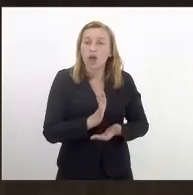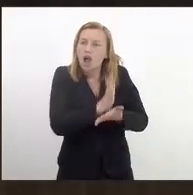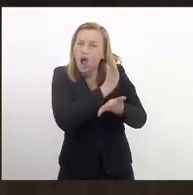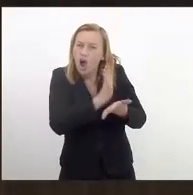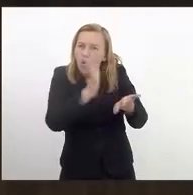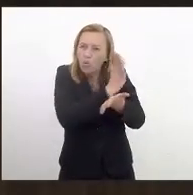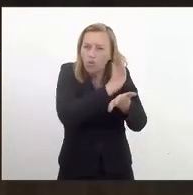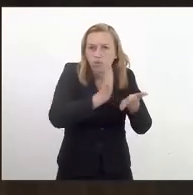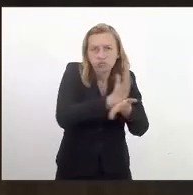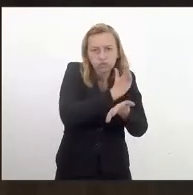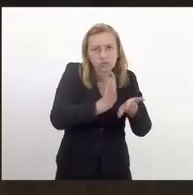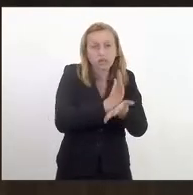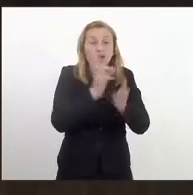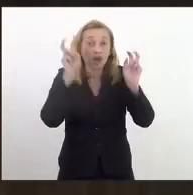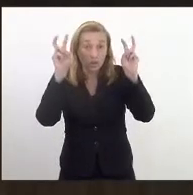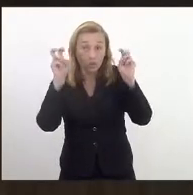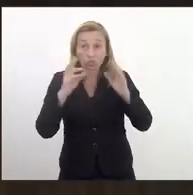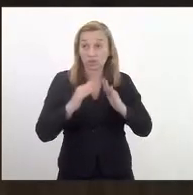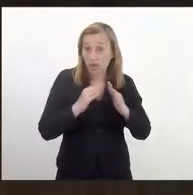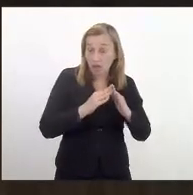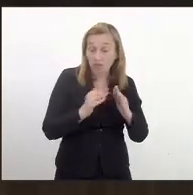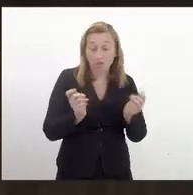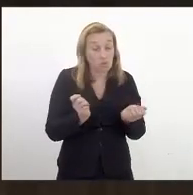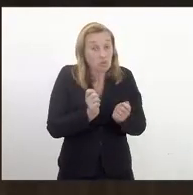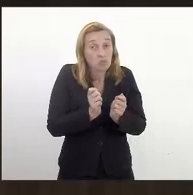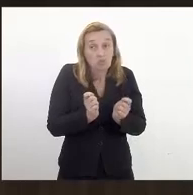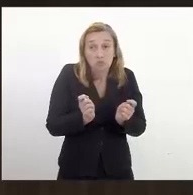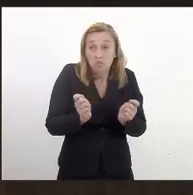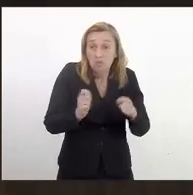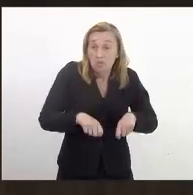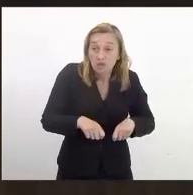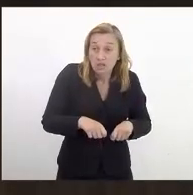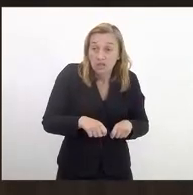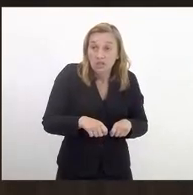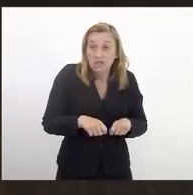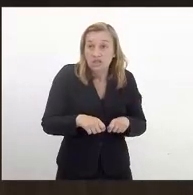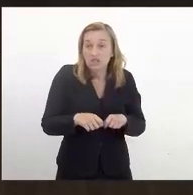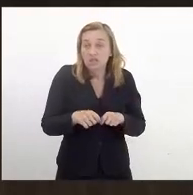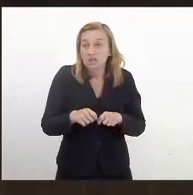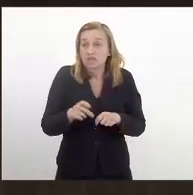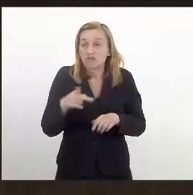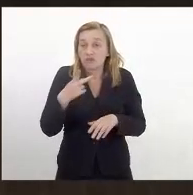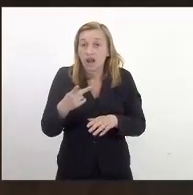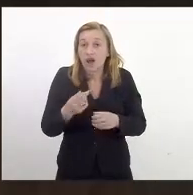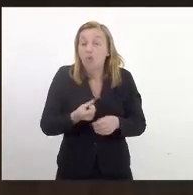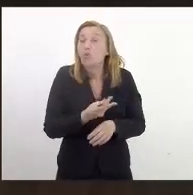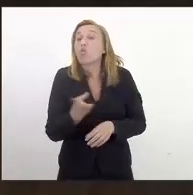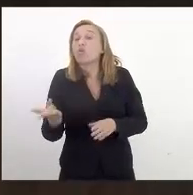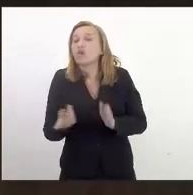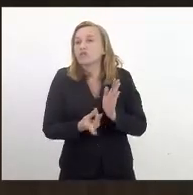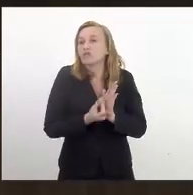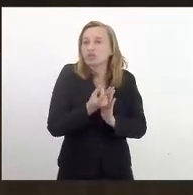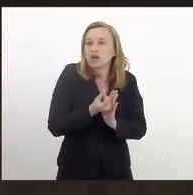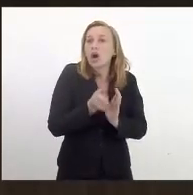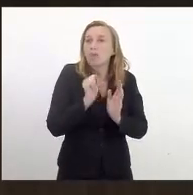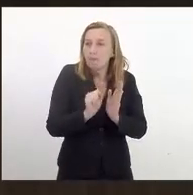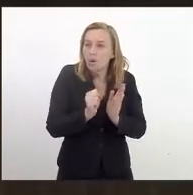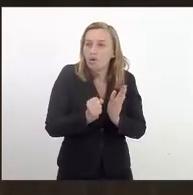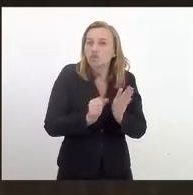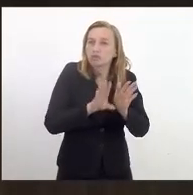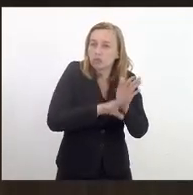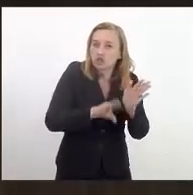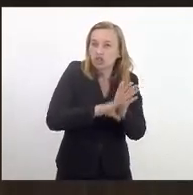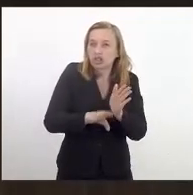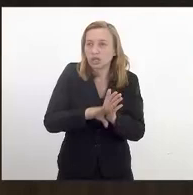alguns casos na casa podem não ser de competência do Legislativo de determinar o quanto financeiro se pode gastar o